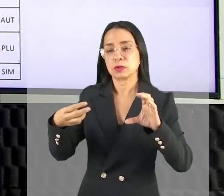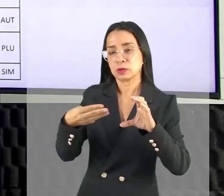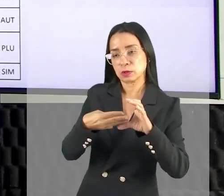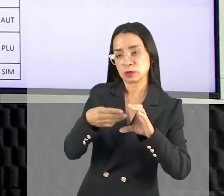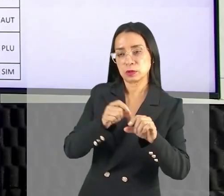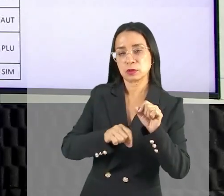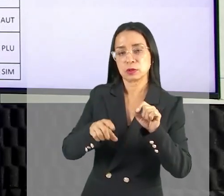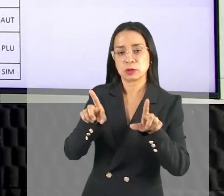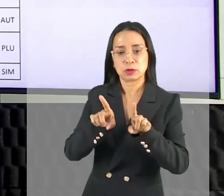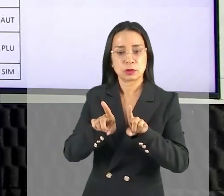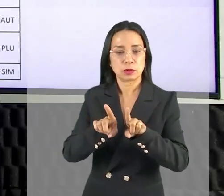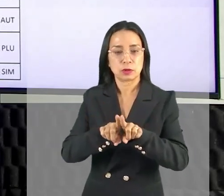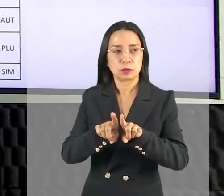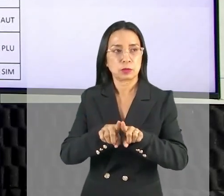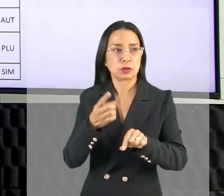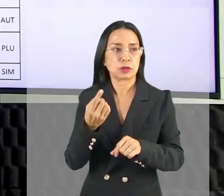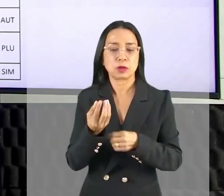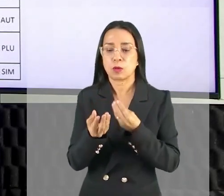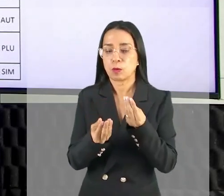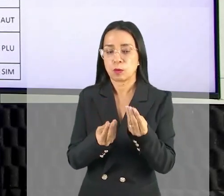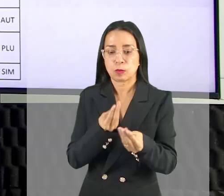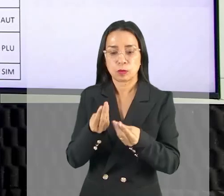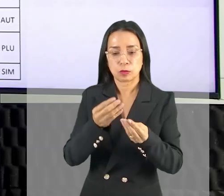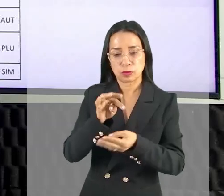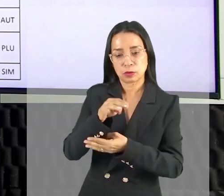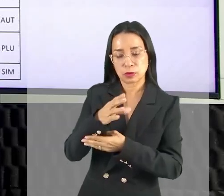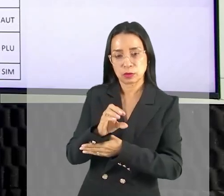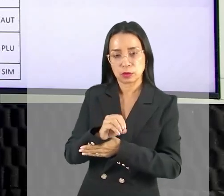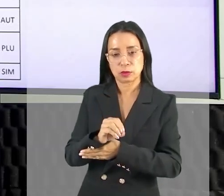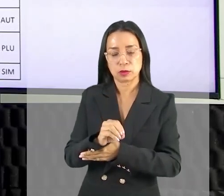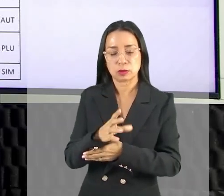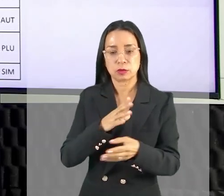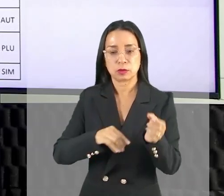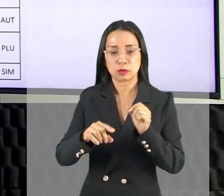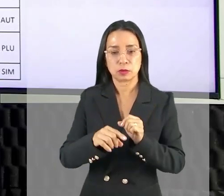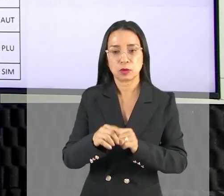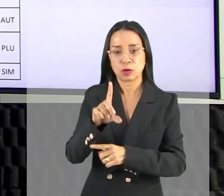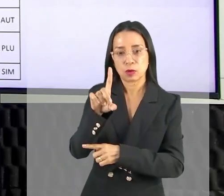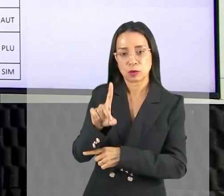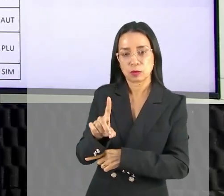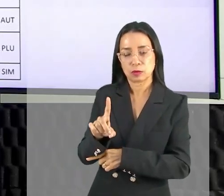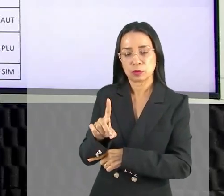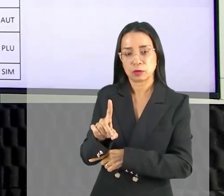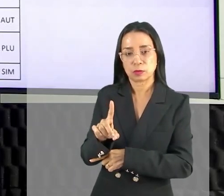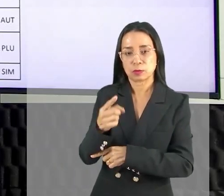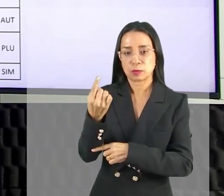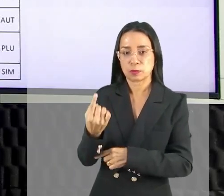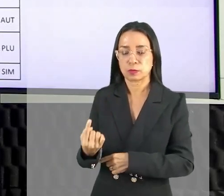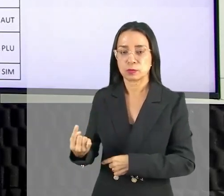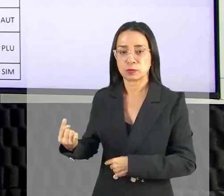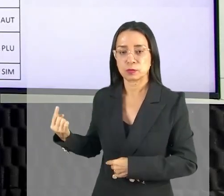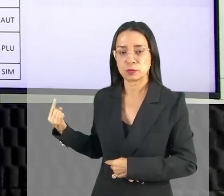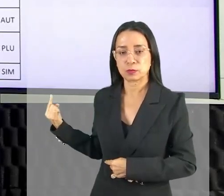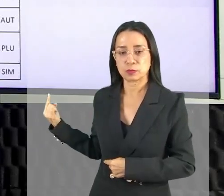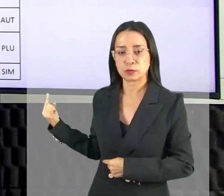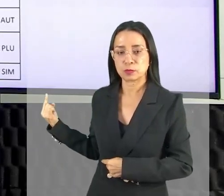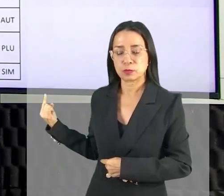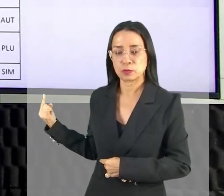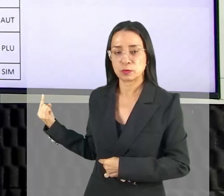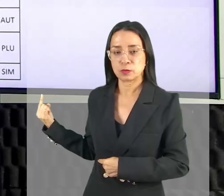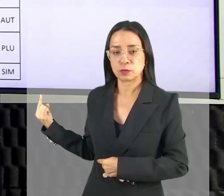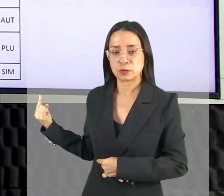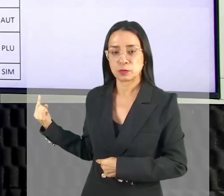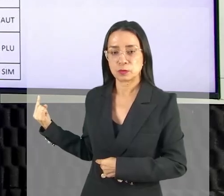tecido, né? O organismo D tem carioteca, tem parede celular,